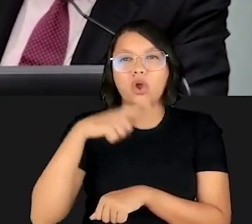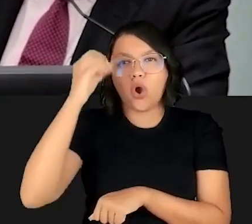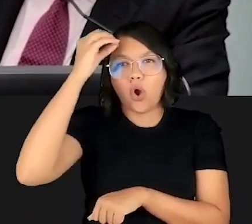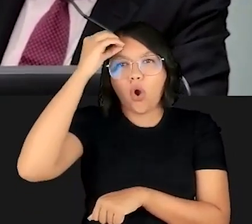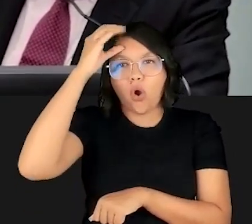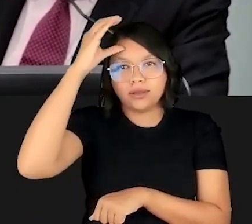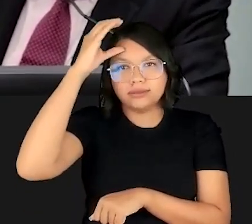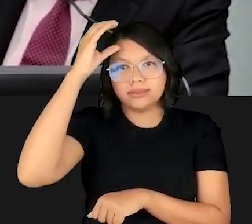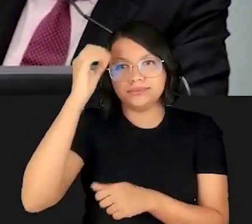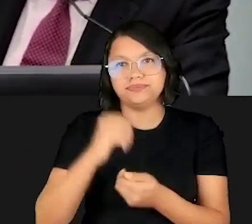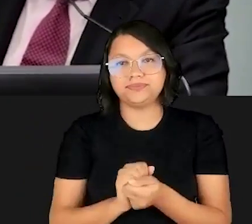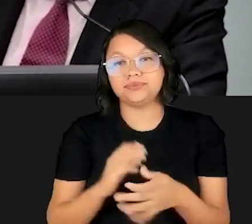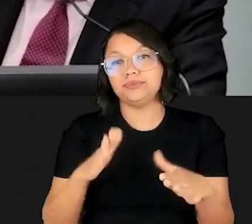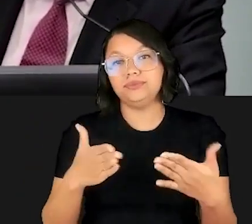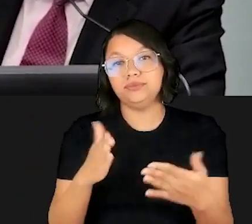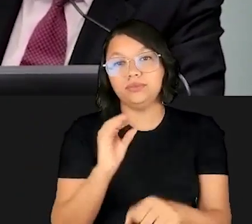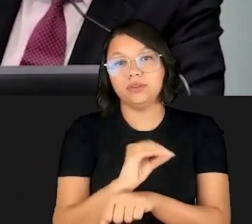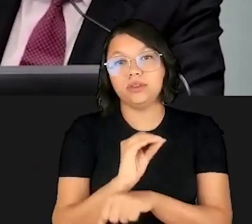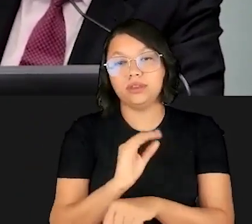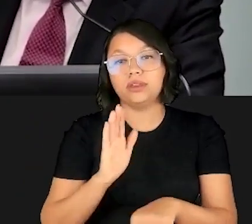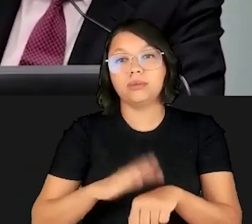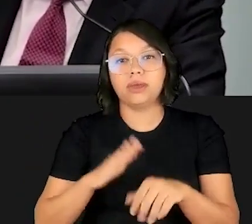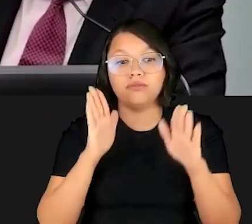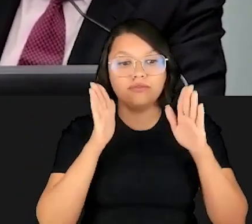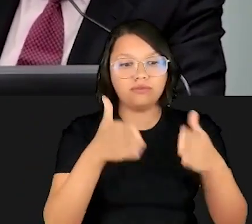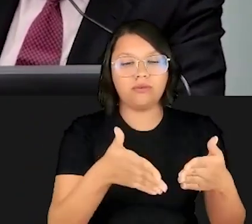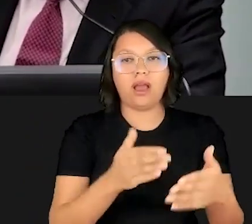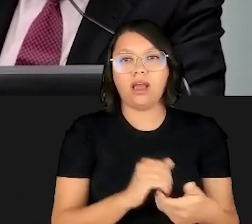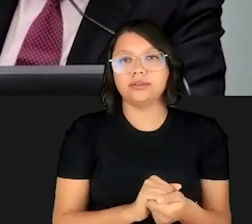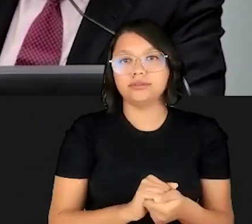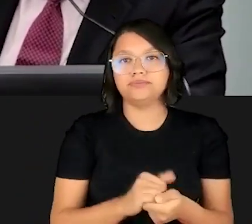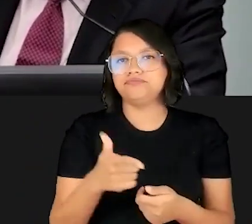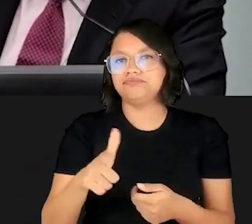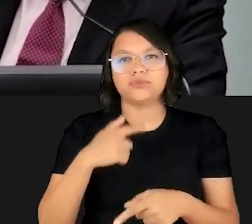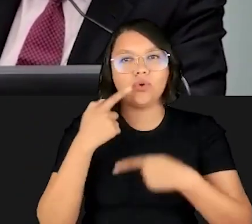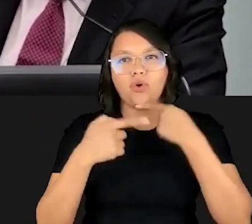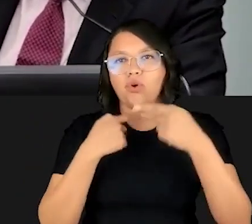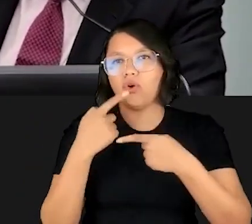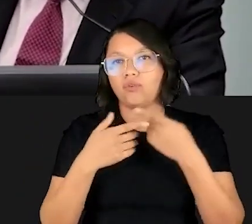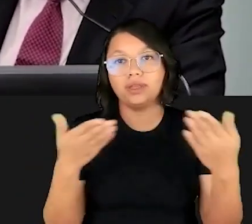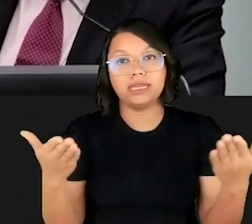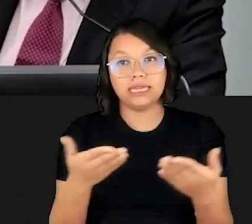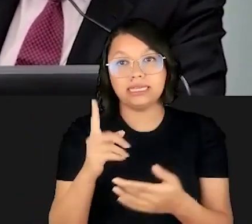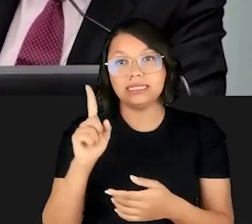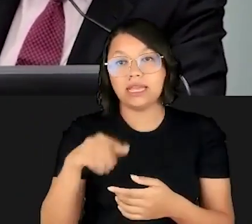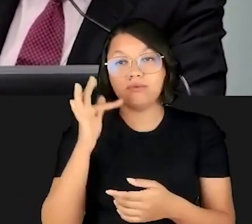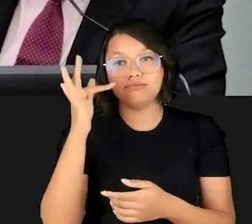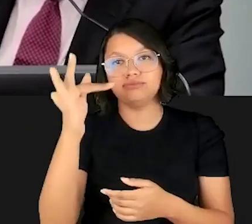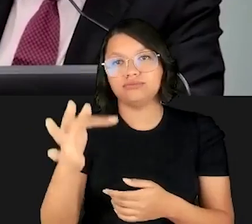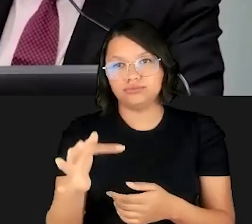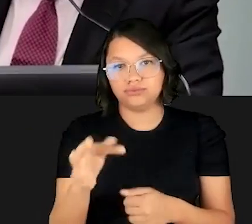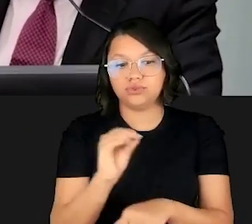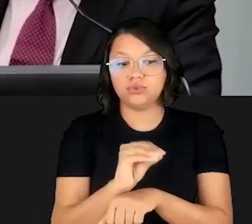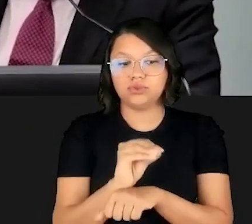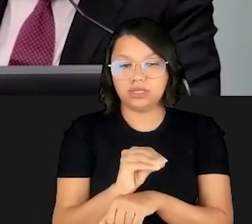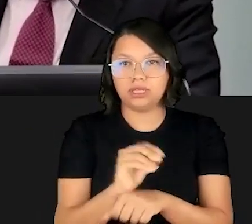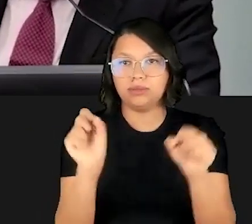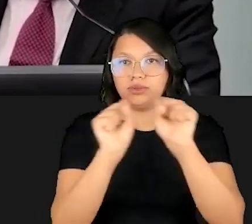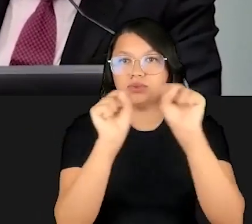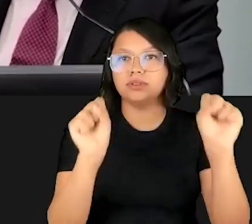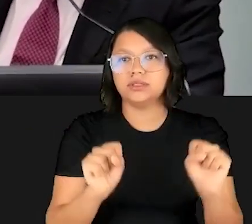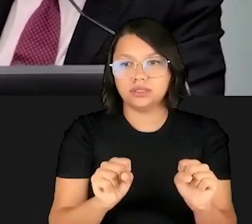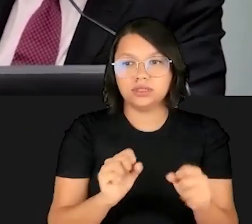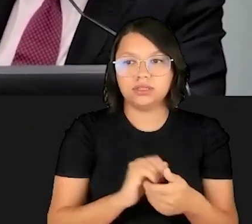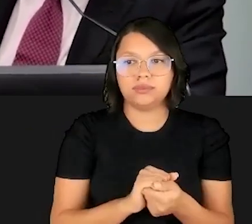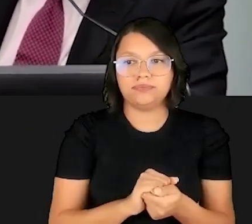Então, vai ser um tratamento muito mais direcionado. Eu não tenho a menor dúvida que este é o futuro do tratamento sistêmico do